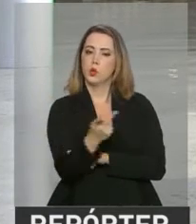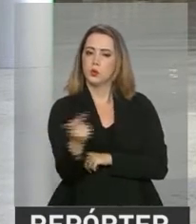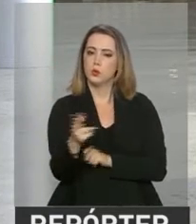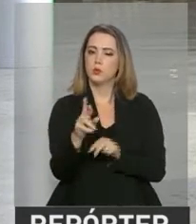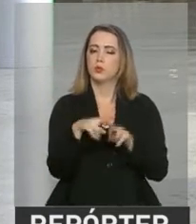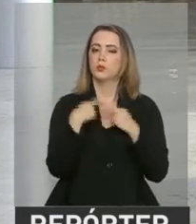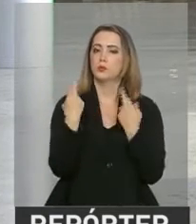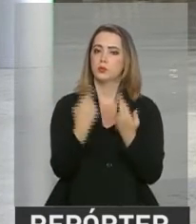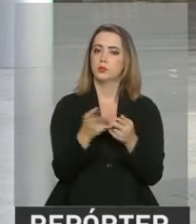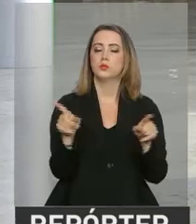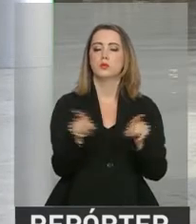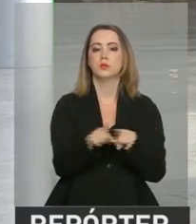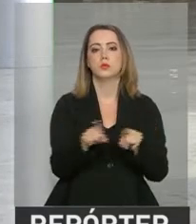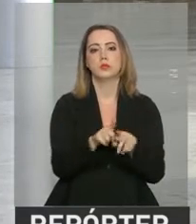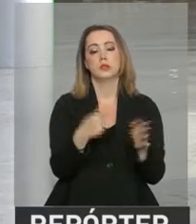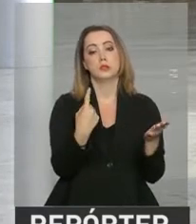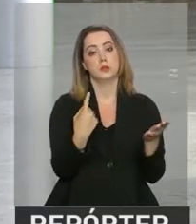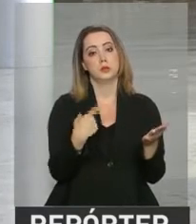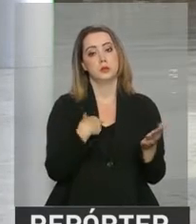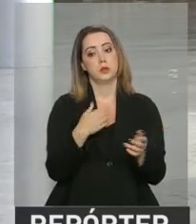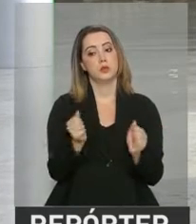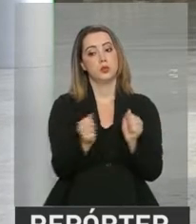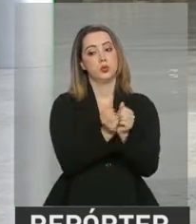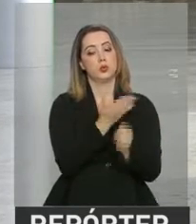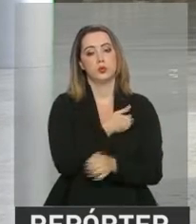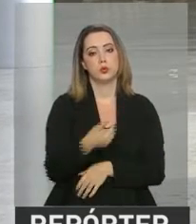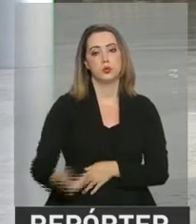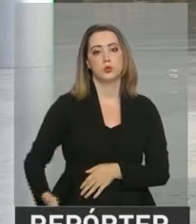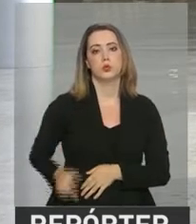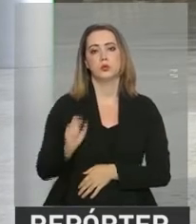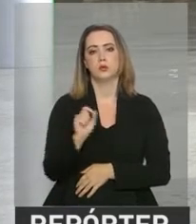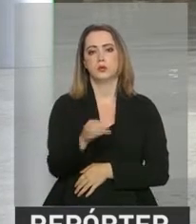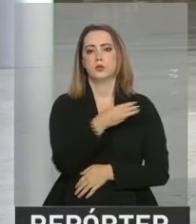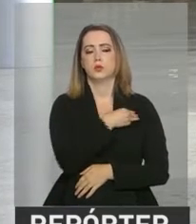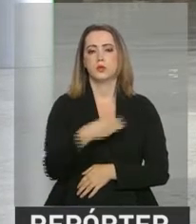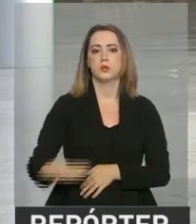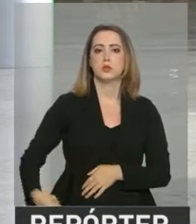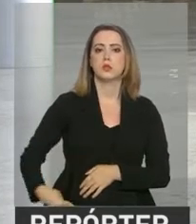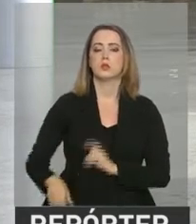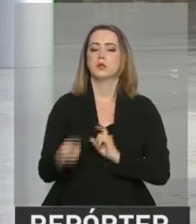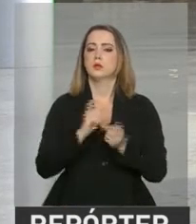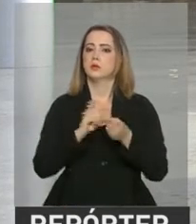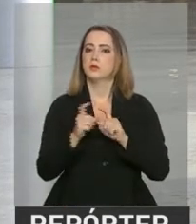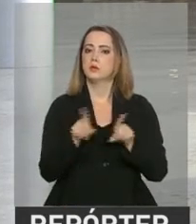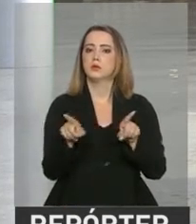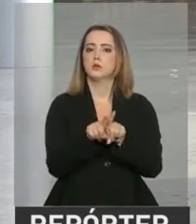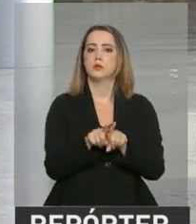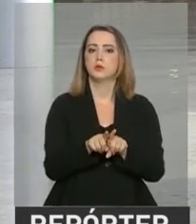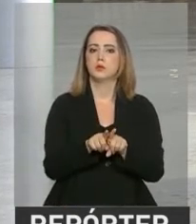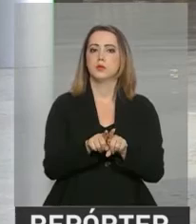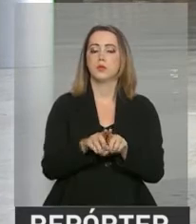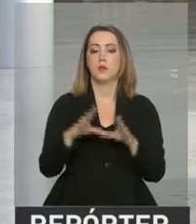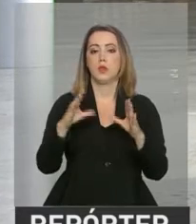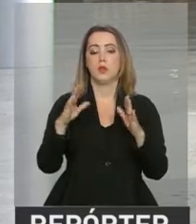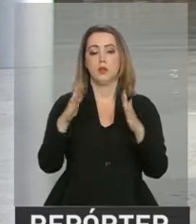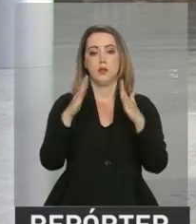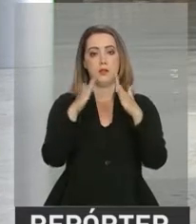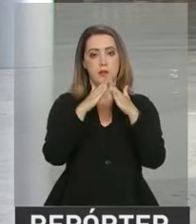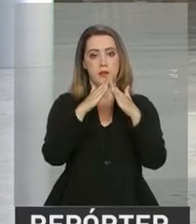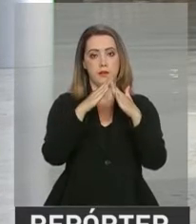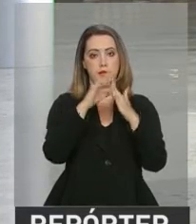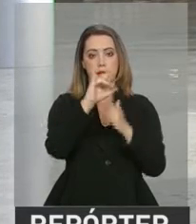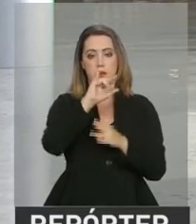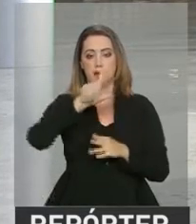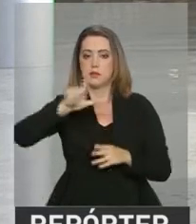reuniões também estarão do lado do governo presentes os ministros da fazenda henrique meirelles e da casa civil eliseu